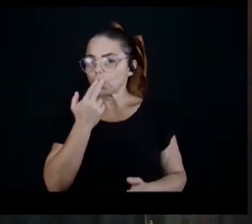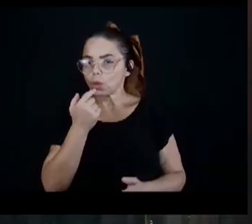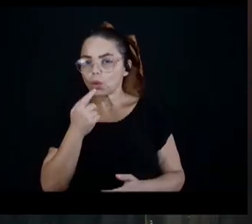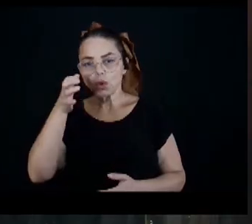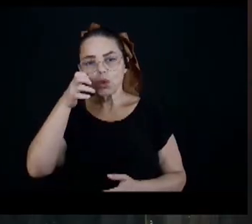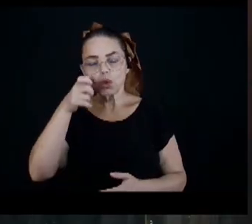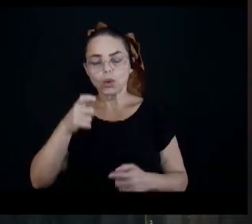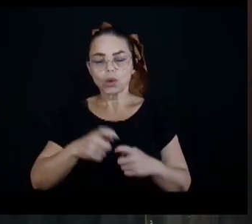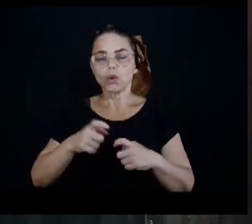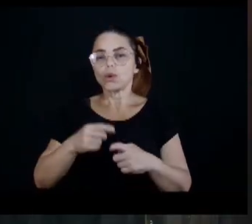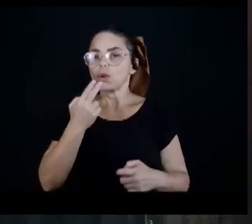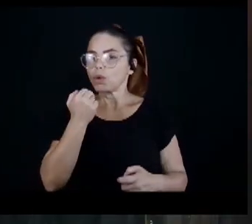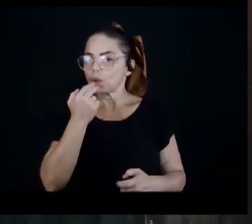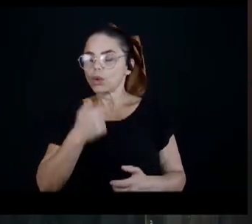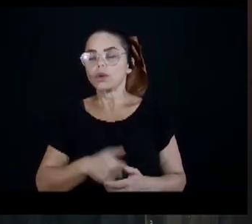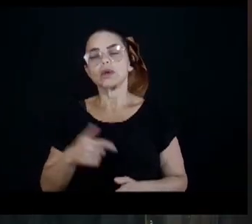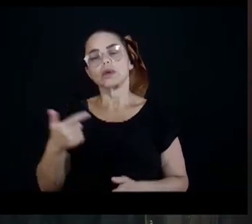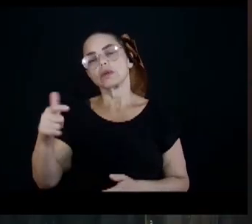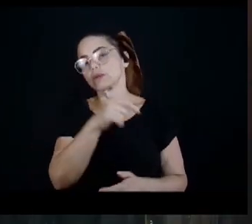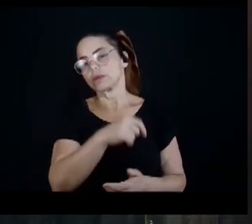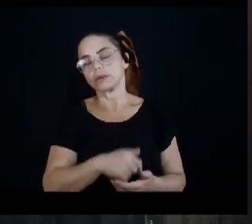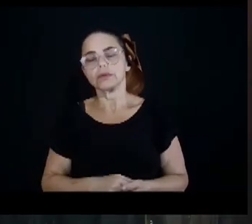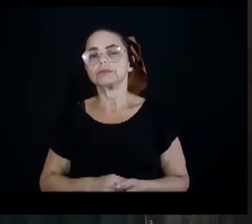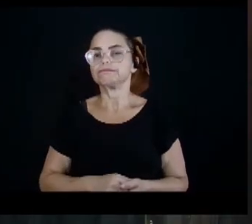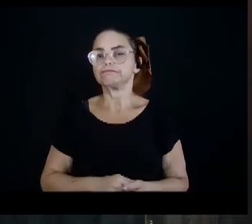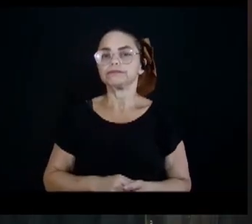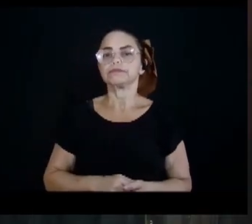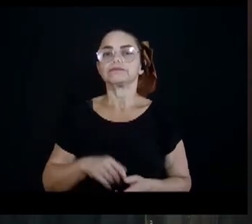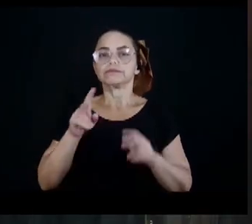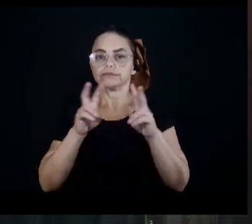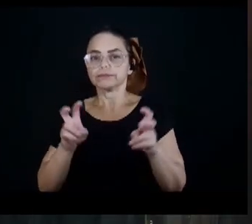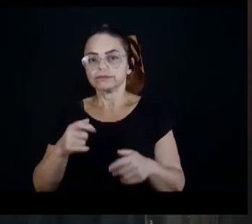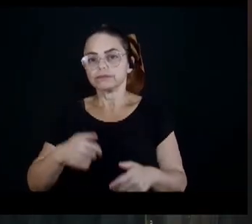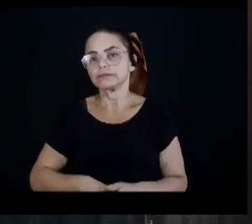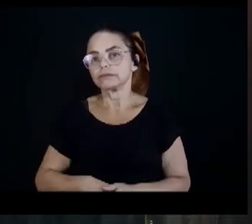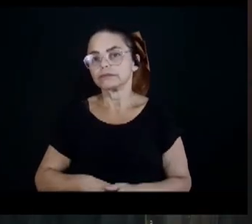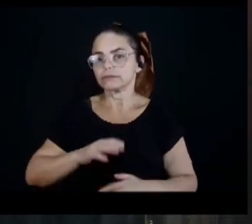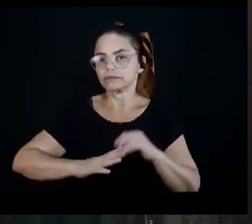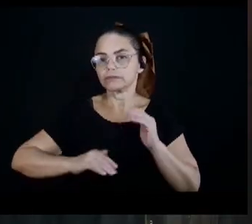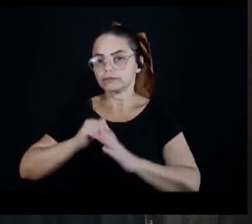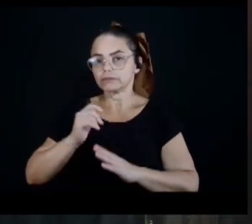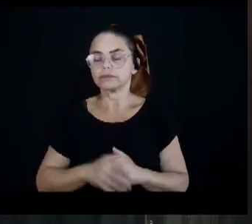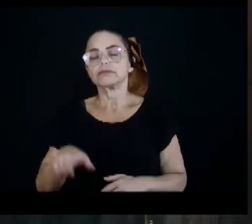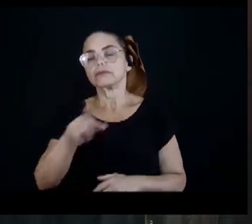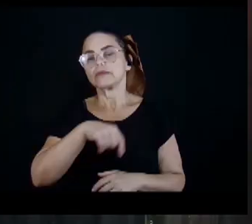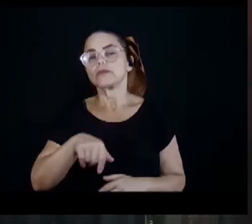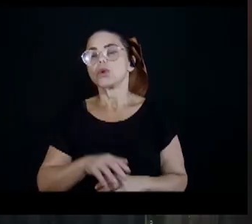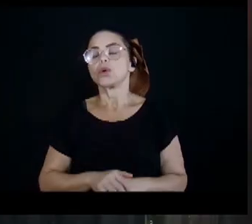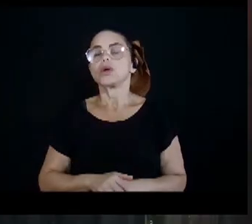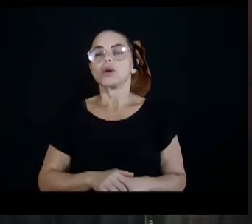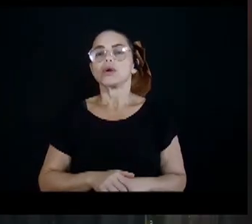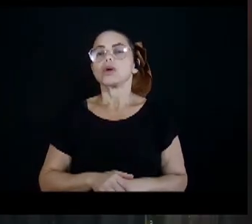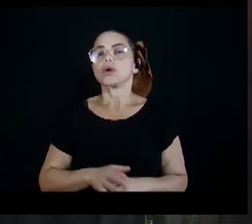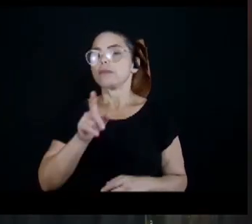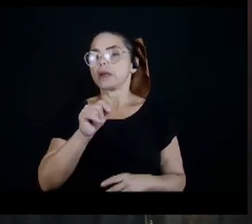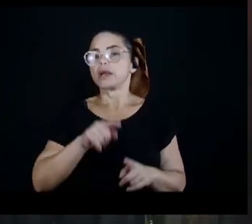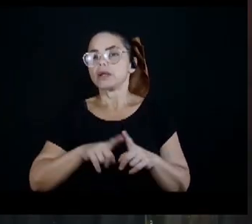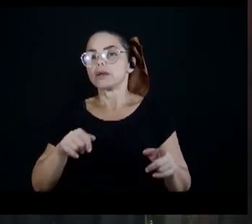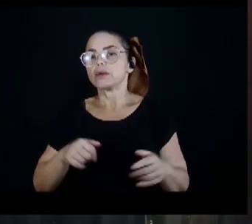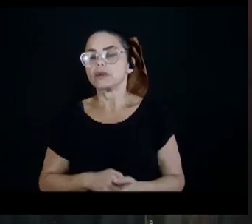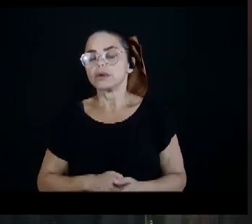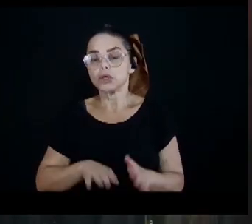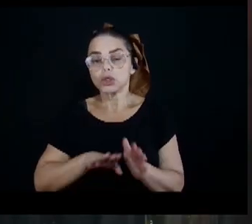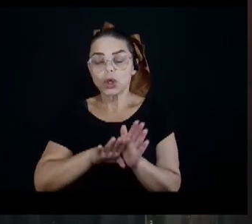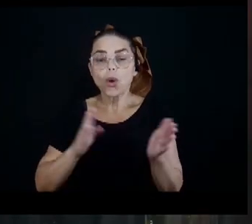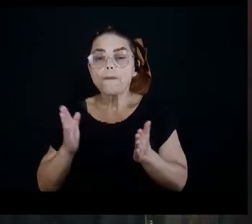não existe, que não é assim que deve ser dito, e eu não sou especialista da área da alimentação, mas chega um momento, e isso é